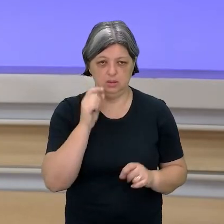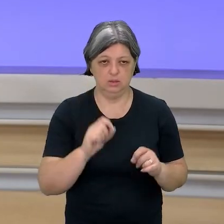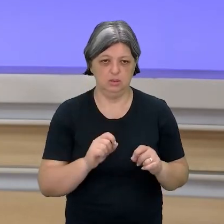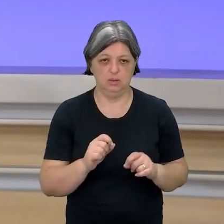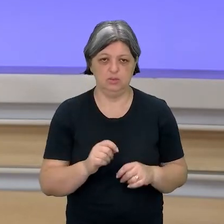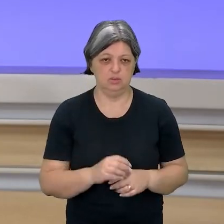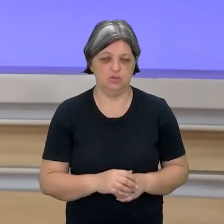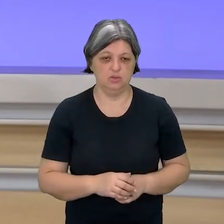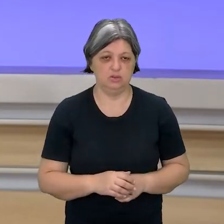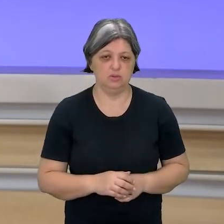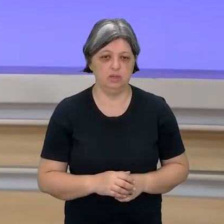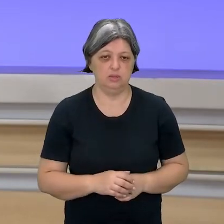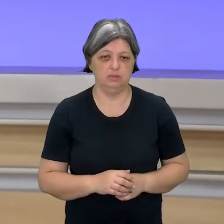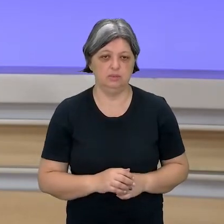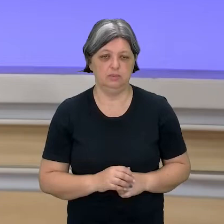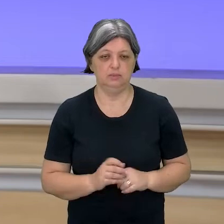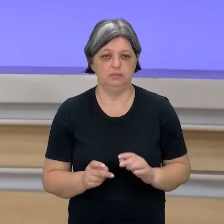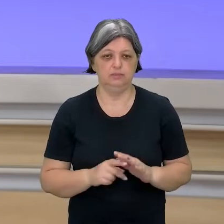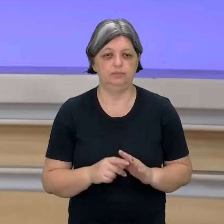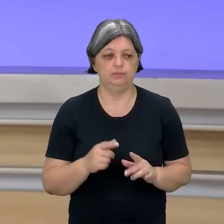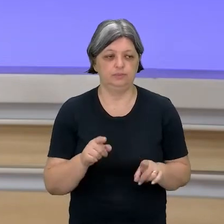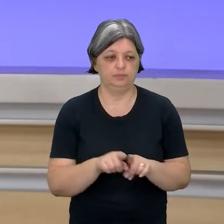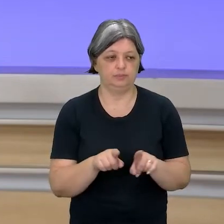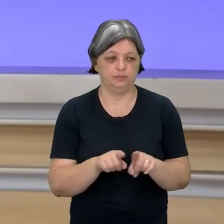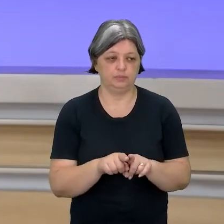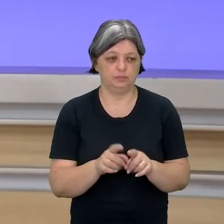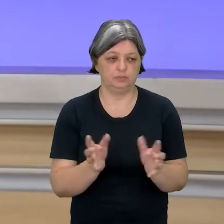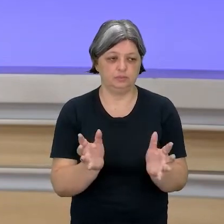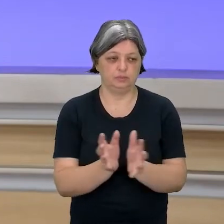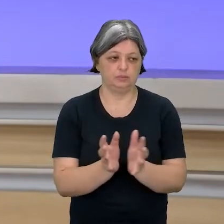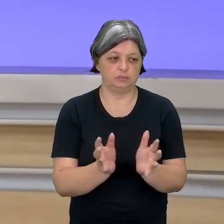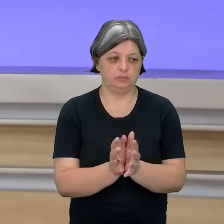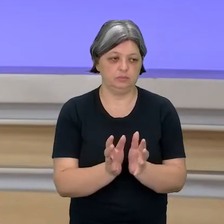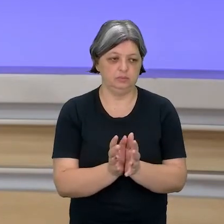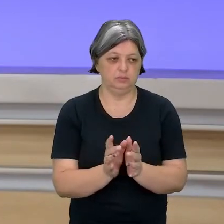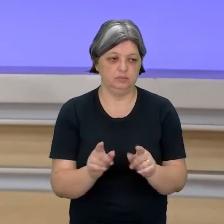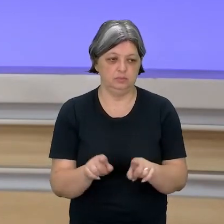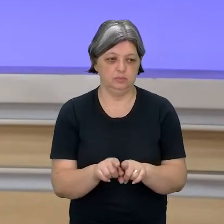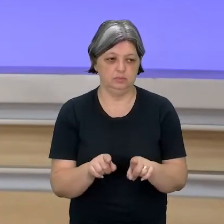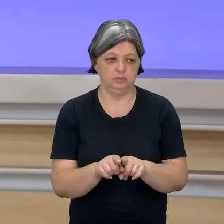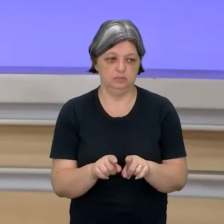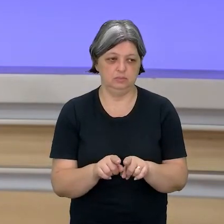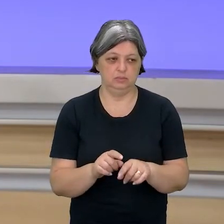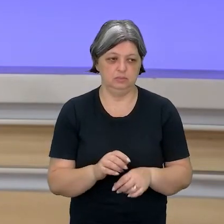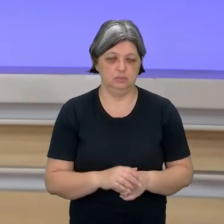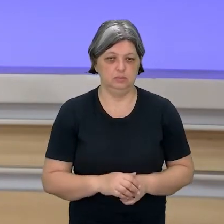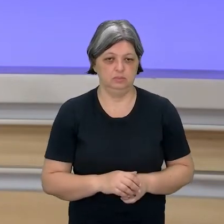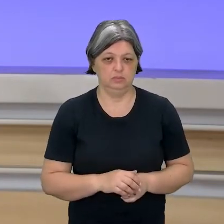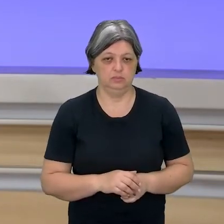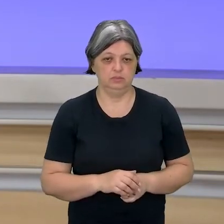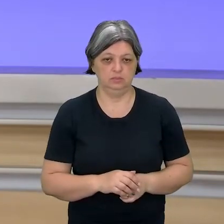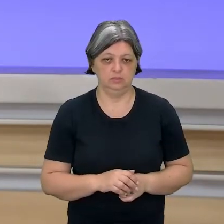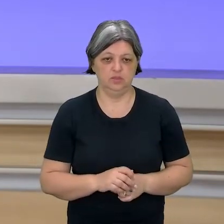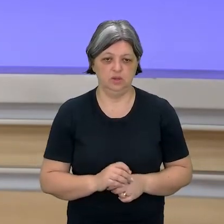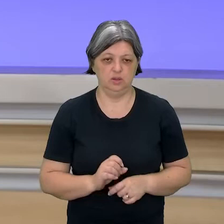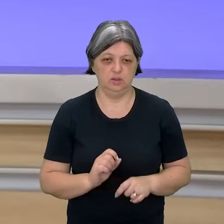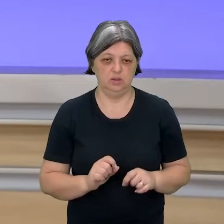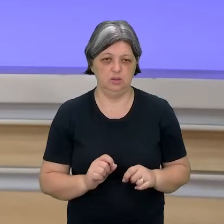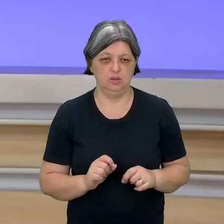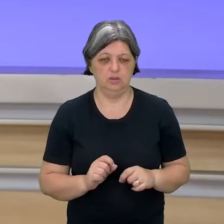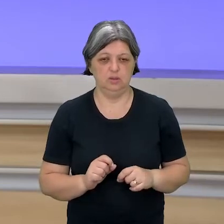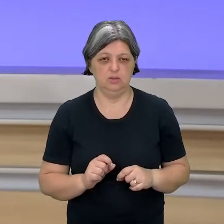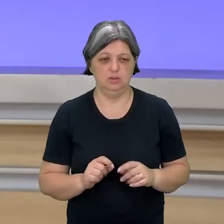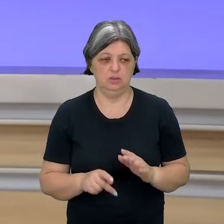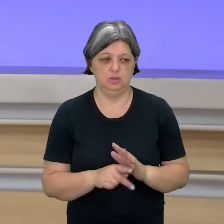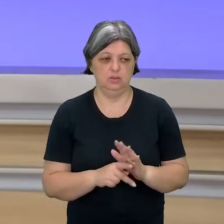a vida nesse caso. Mas a comunidade pioneira, quando esse ambiente, na verdade, ele é abandonado, a comunidade